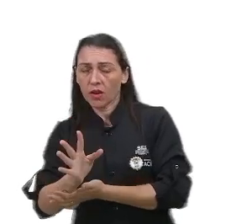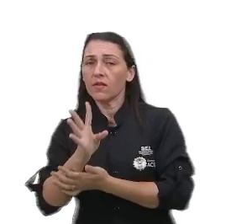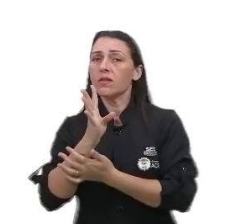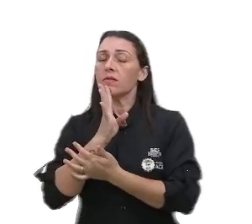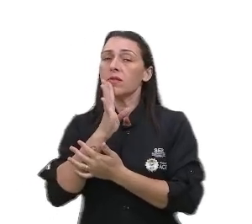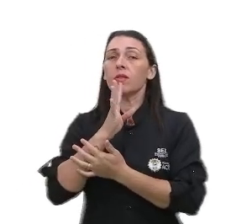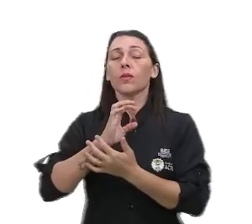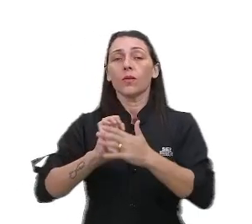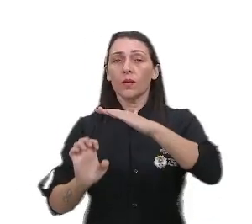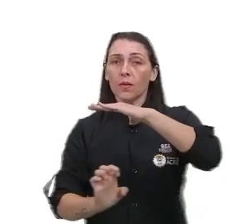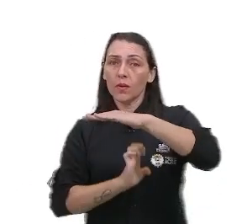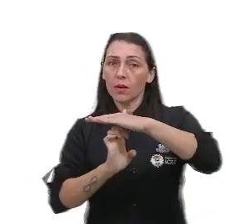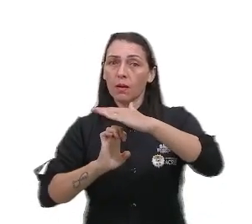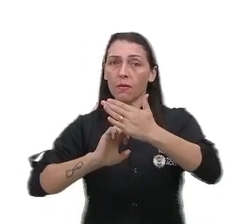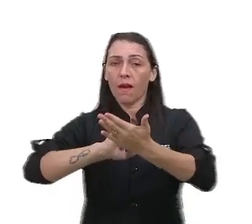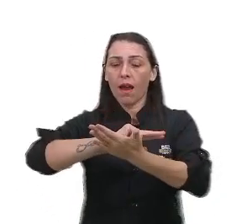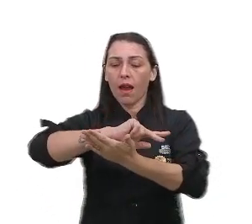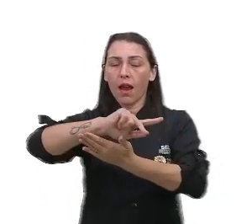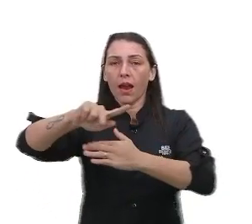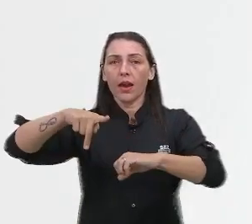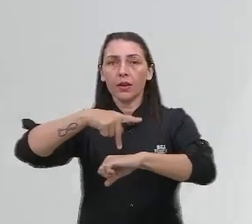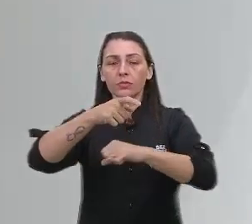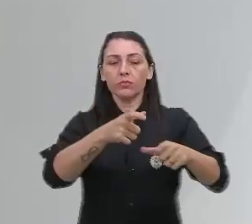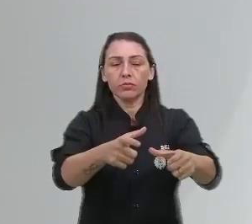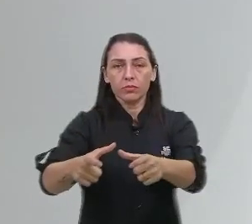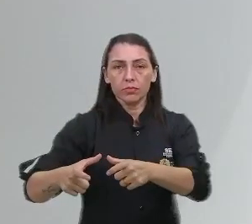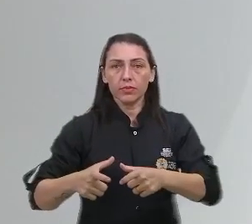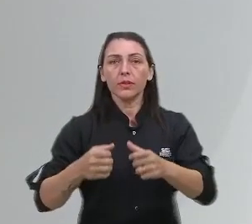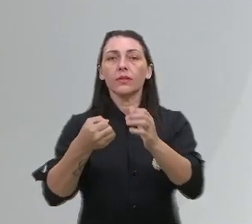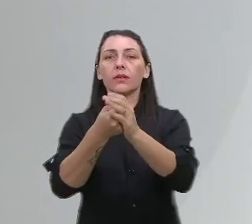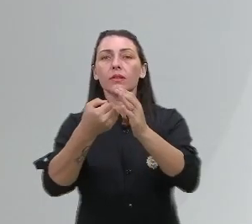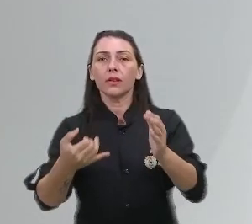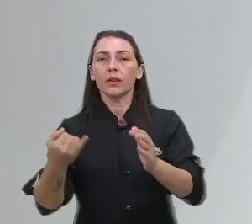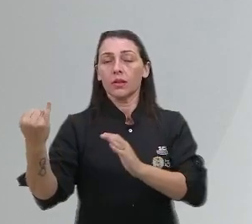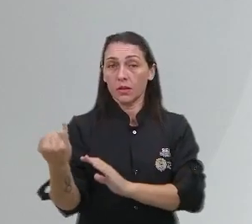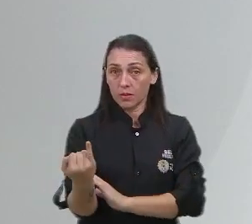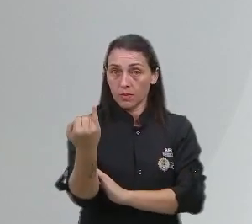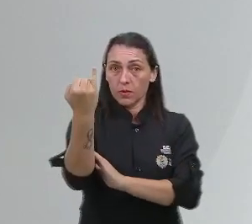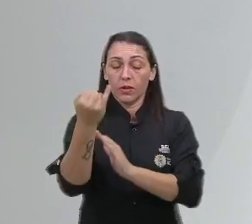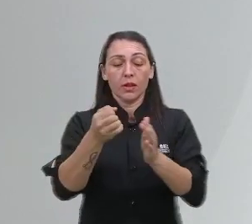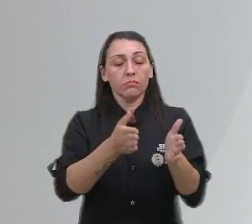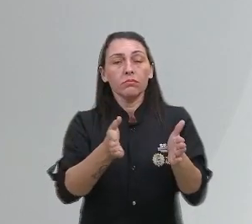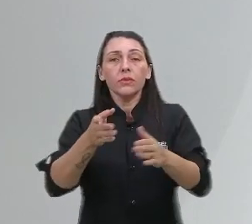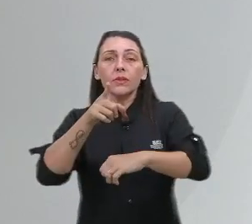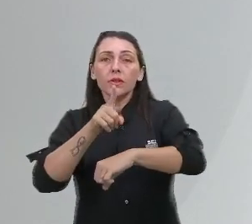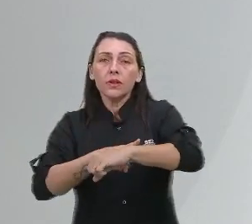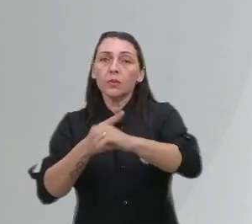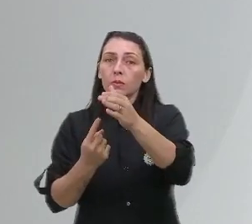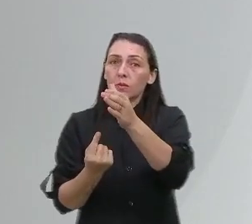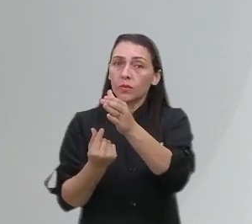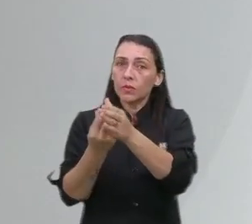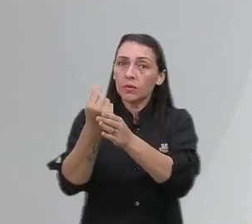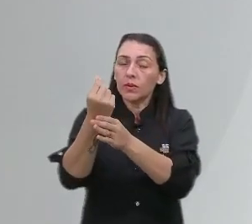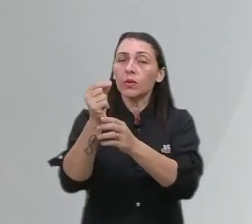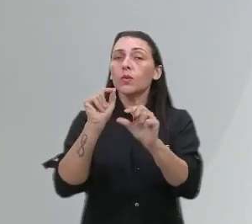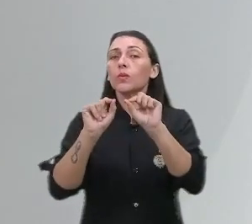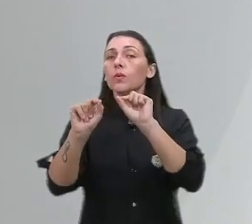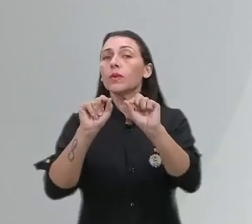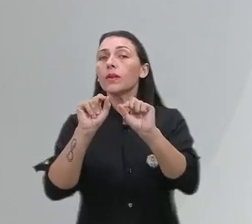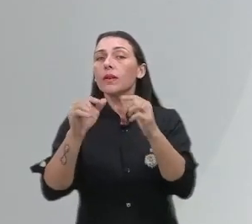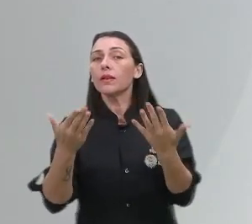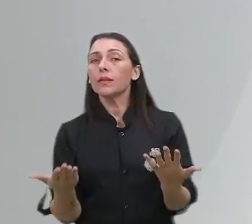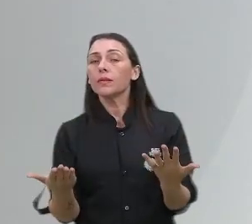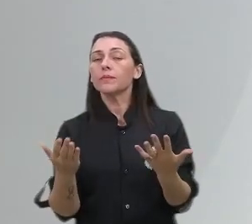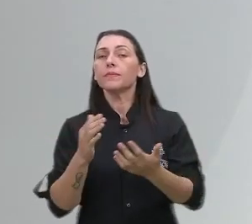como empresas multinacionais. E uma característica importante dessa fase do capitalismo é justamente aqui,